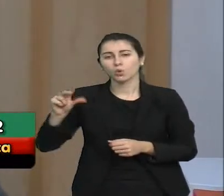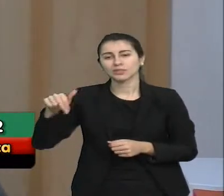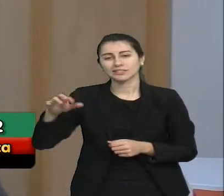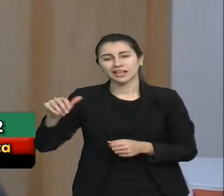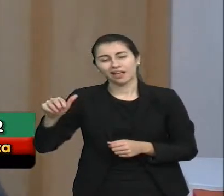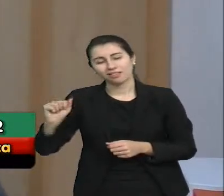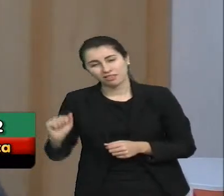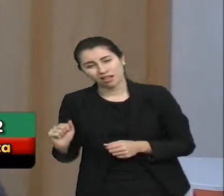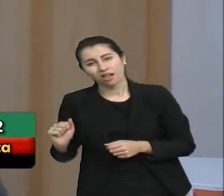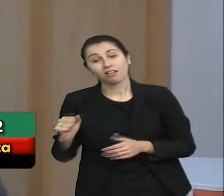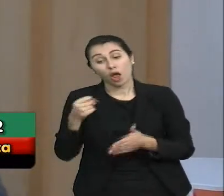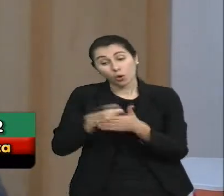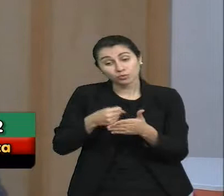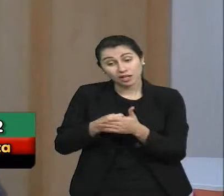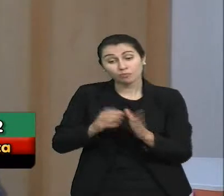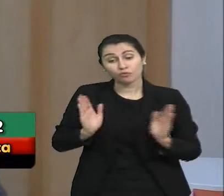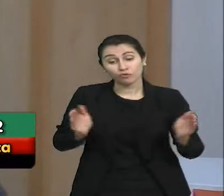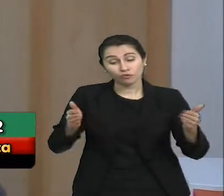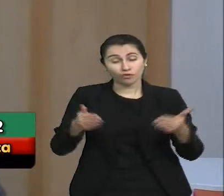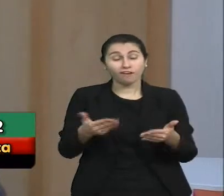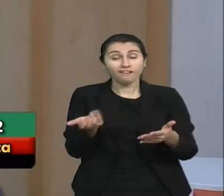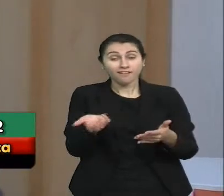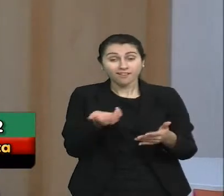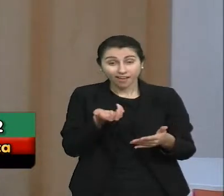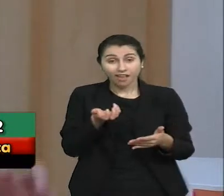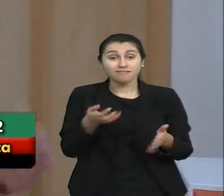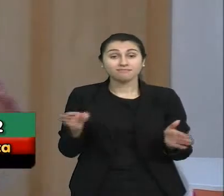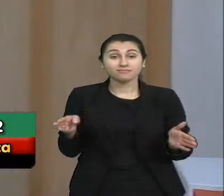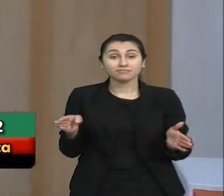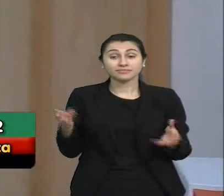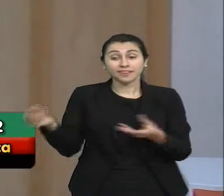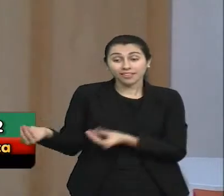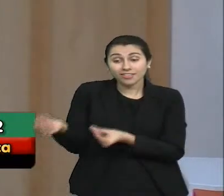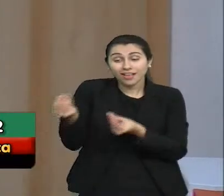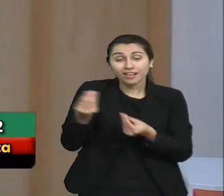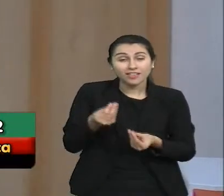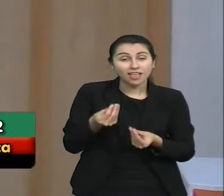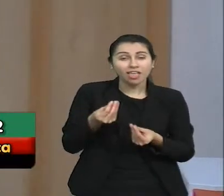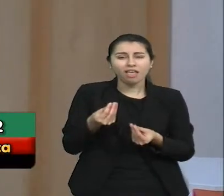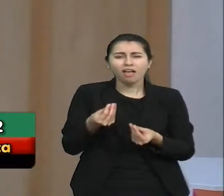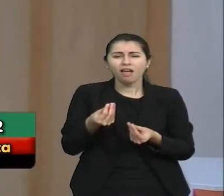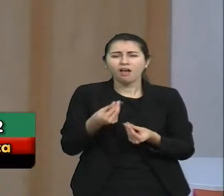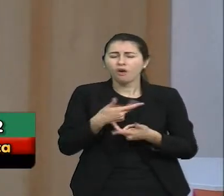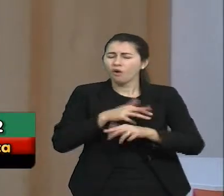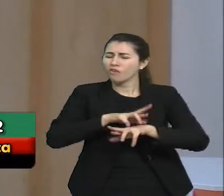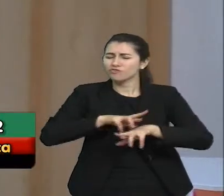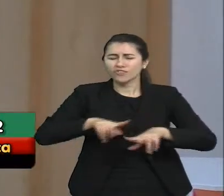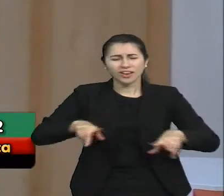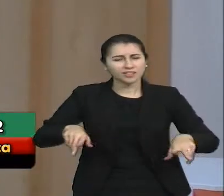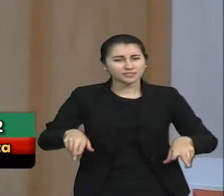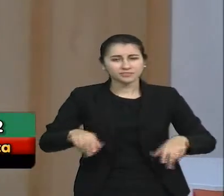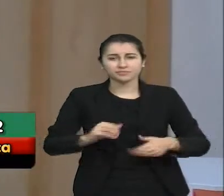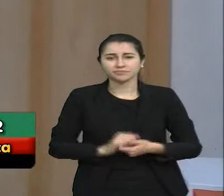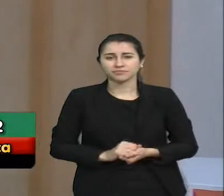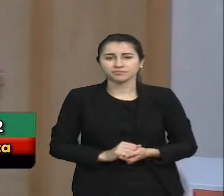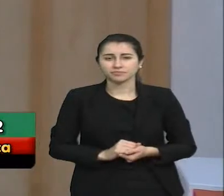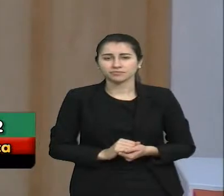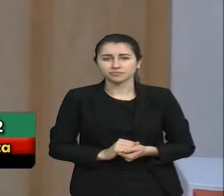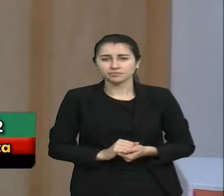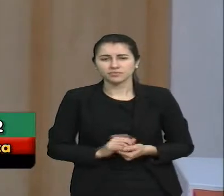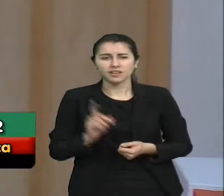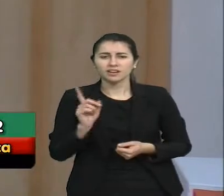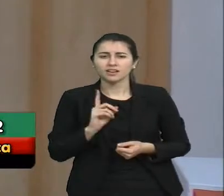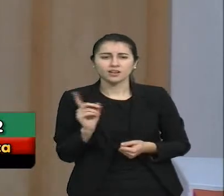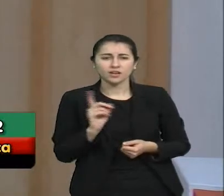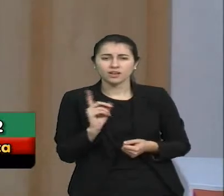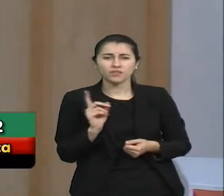esse fórum, eles estão querendo trazer algo diferente para a gente, que não deveria ser